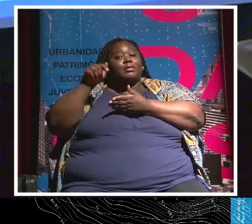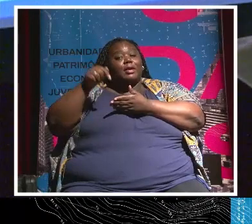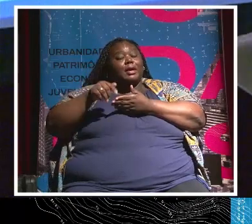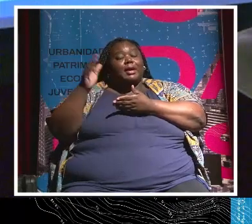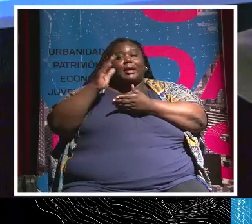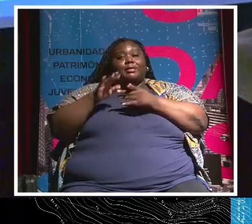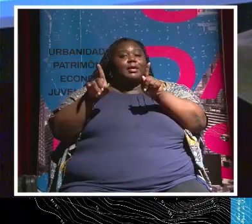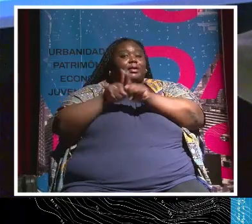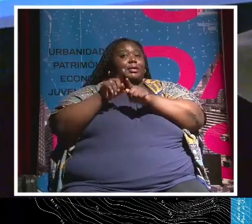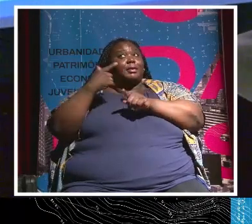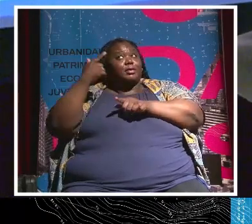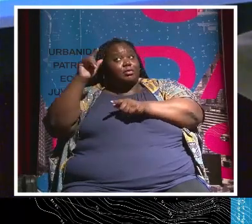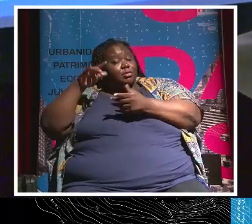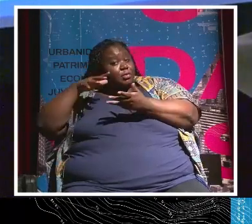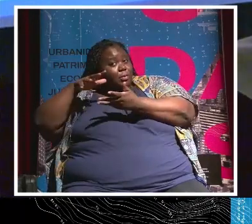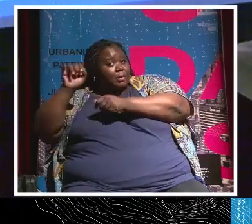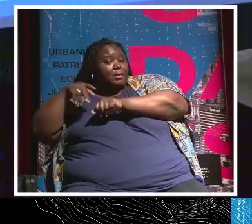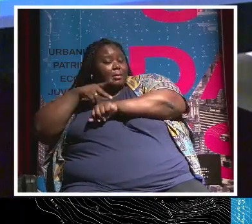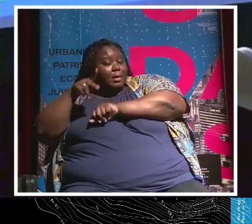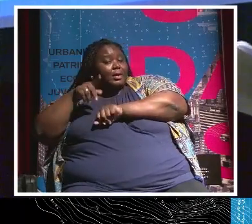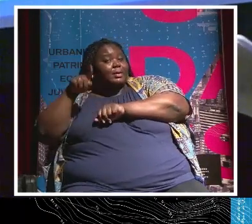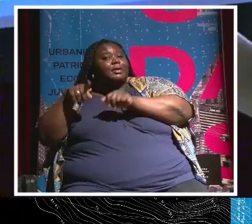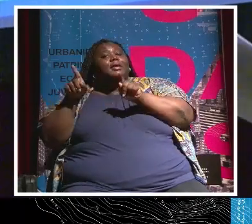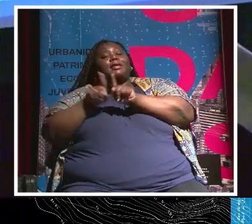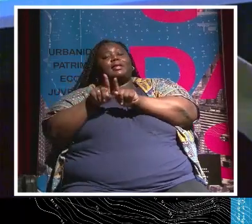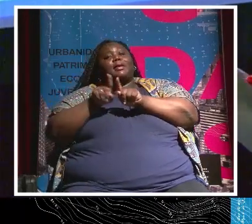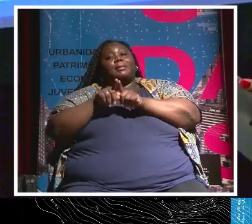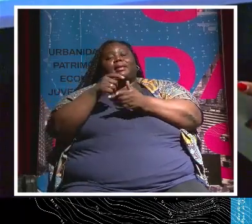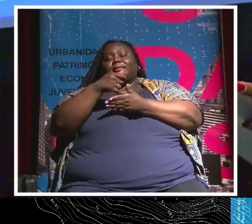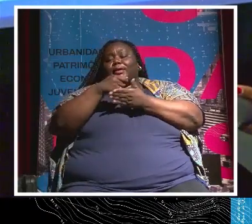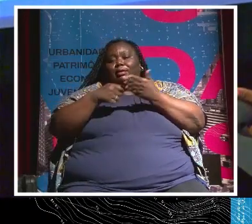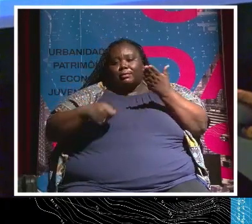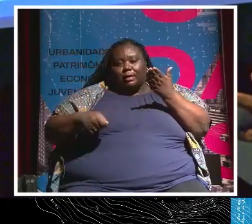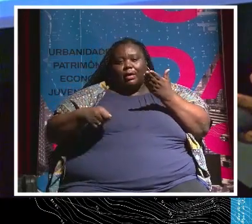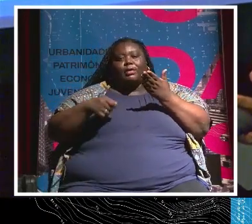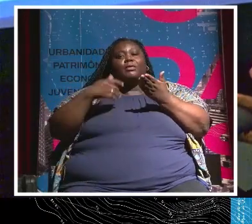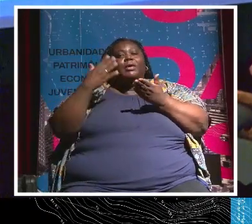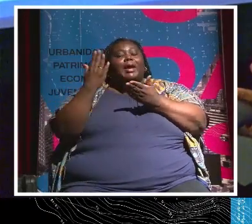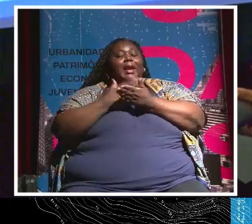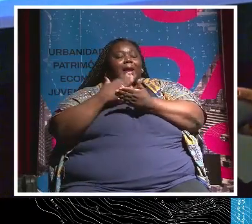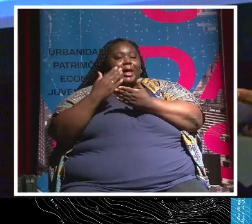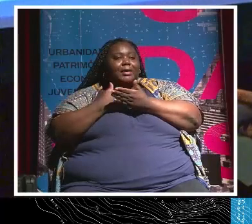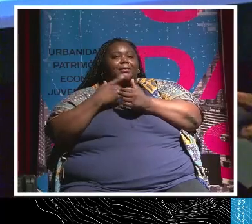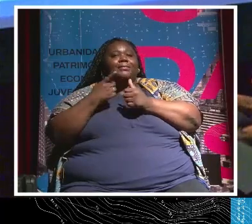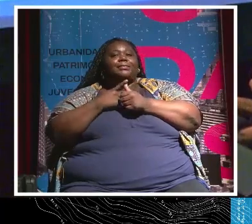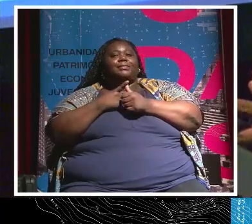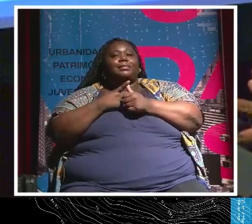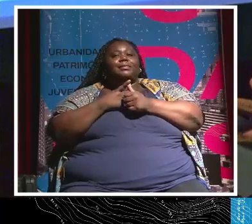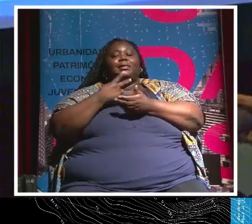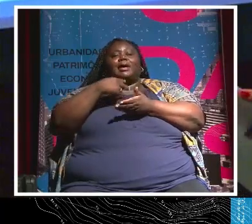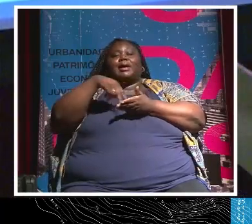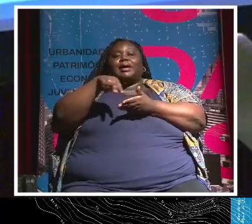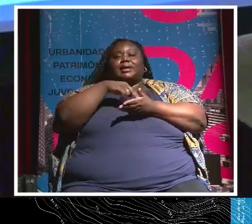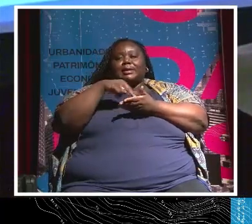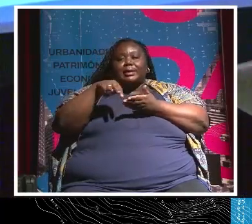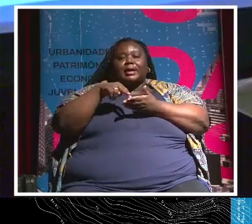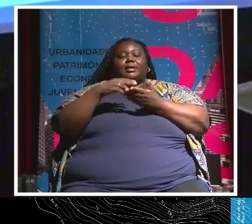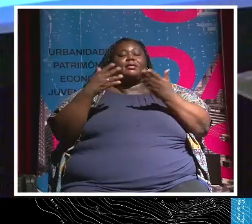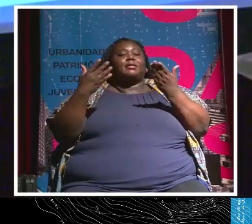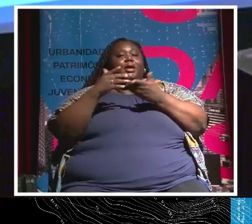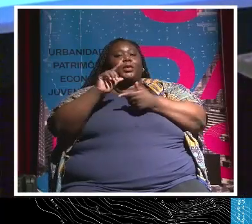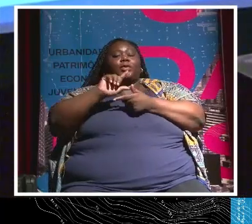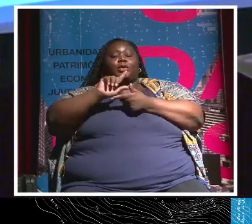nacionais e internacionais e autor de artigos e livros tais como Dança Temporariamente